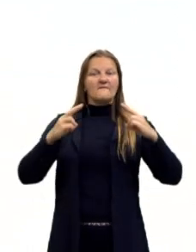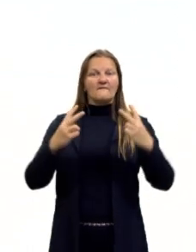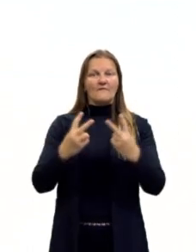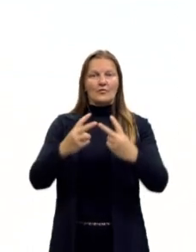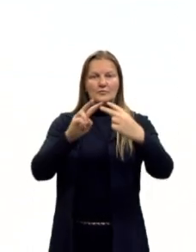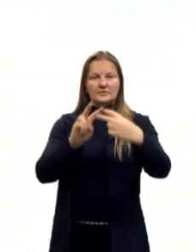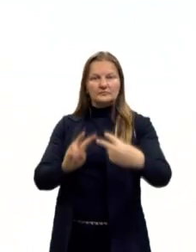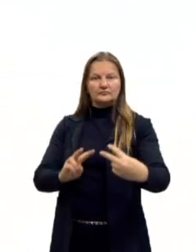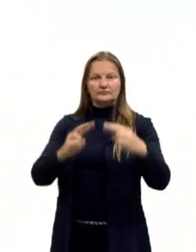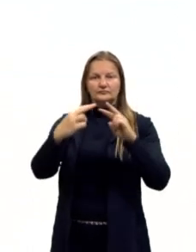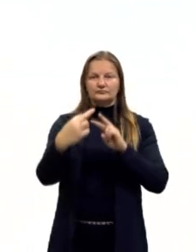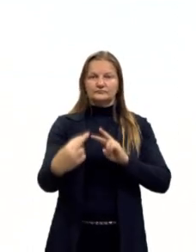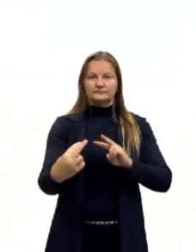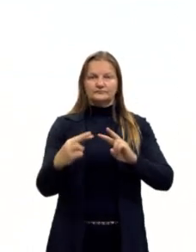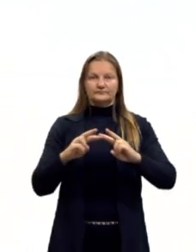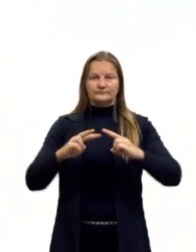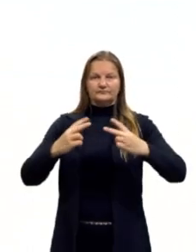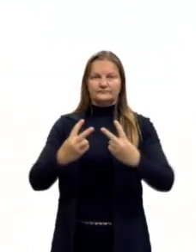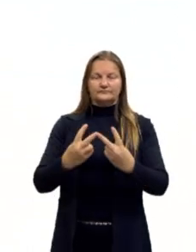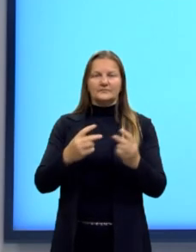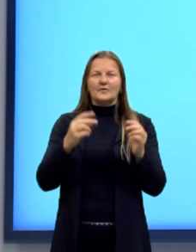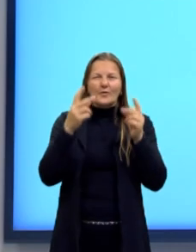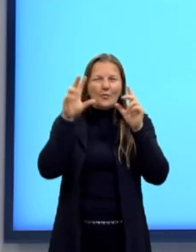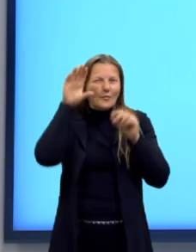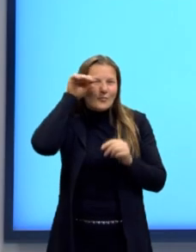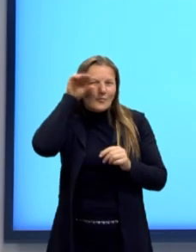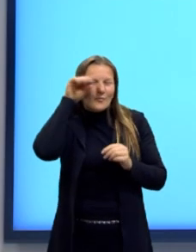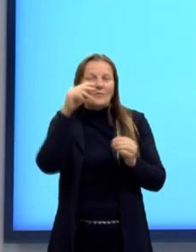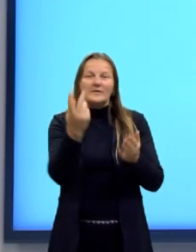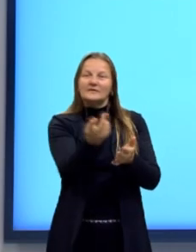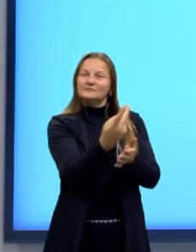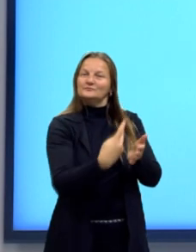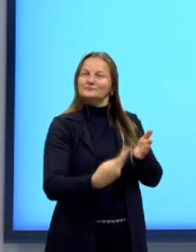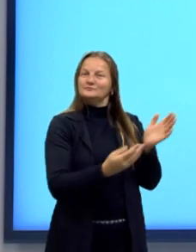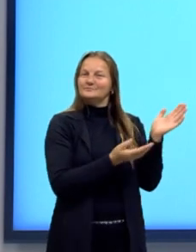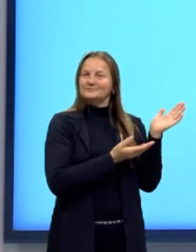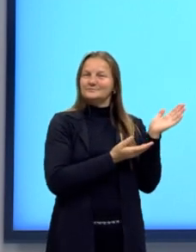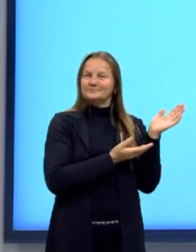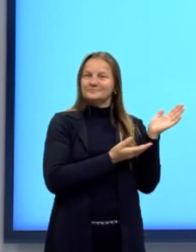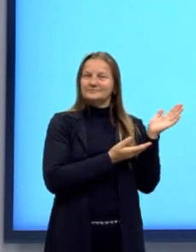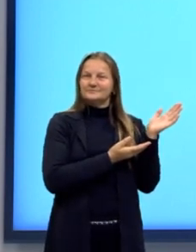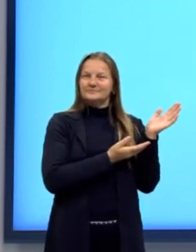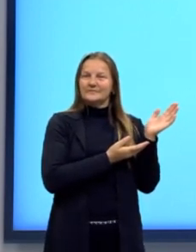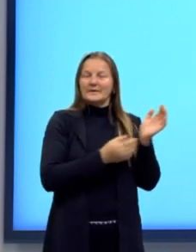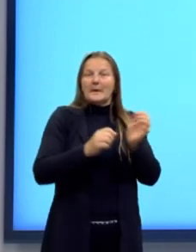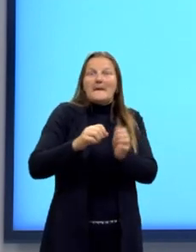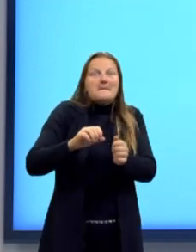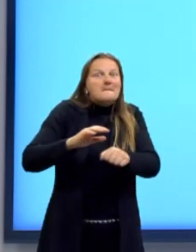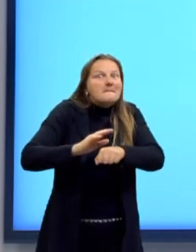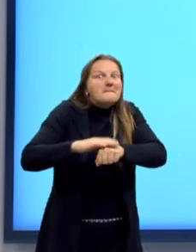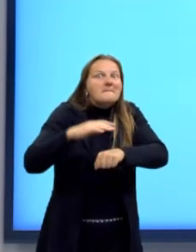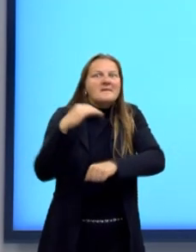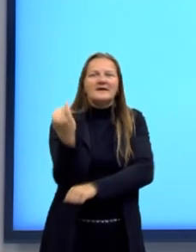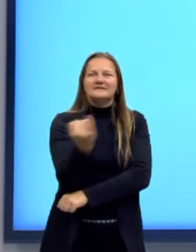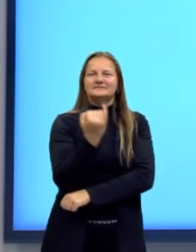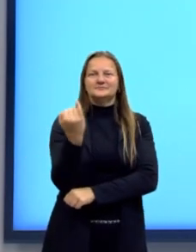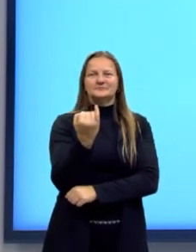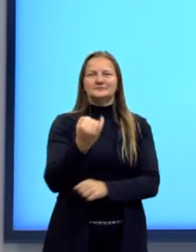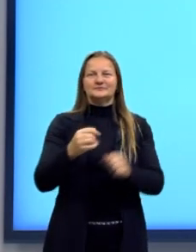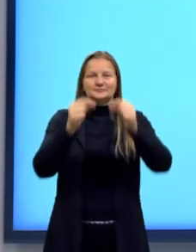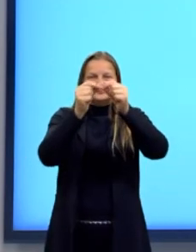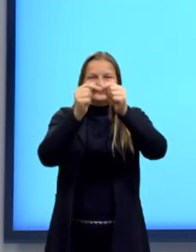então se nós visualizarmos aqui essas figuras que eu trouxe de exemplo nós temos as principais figuras que nós vamos estudar